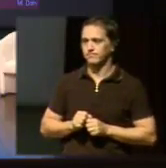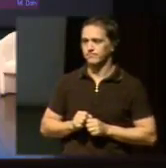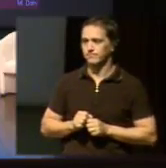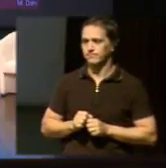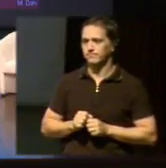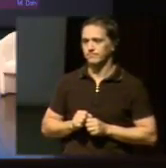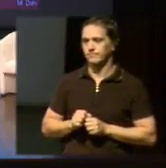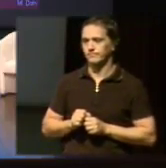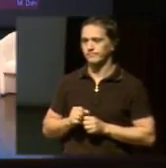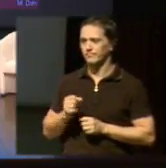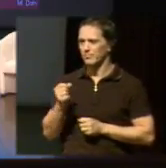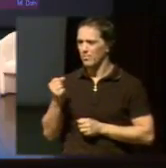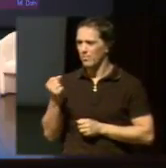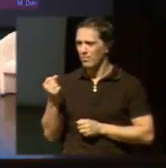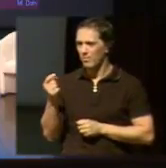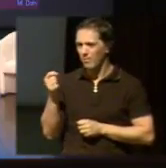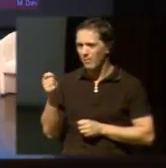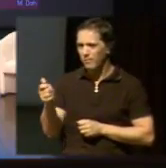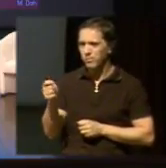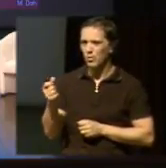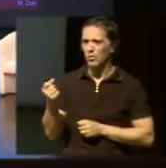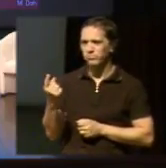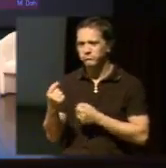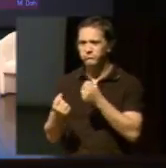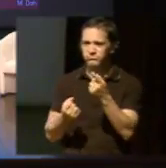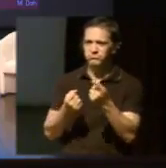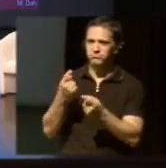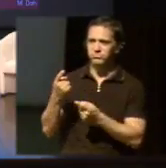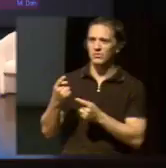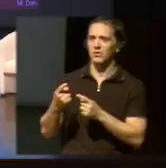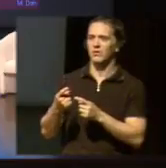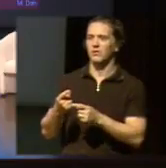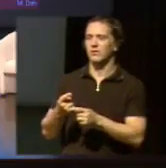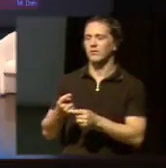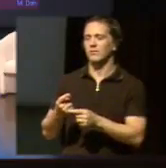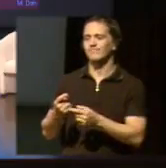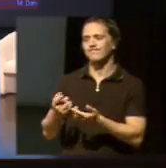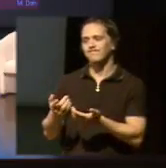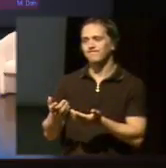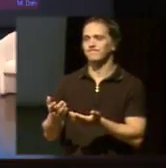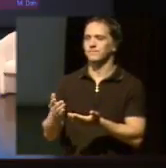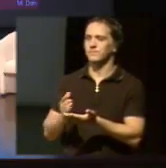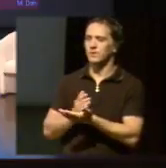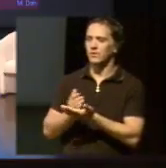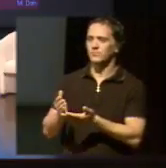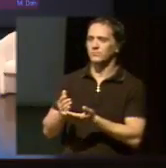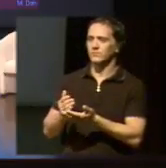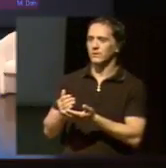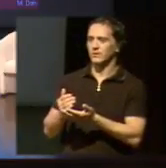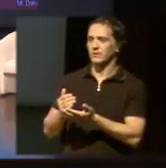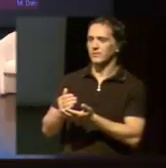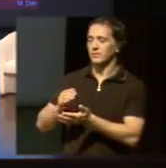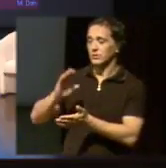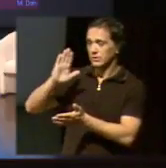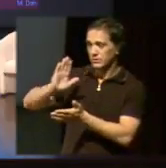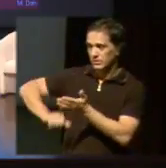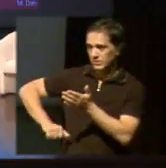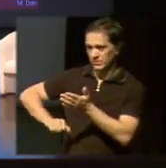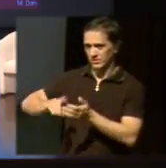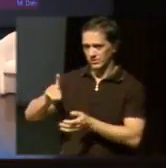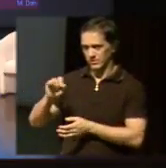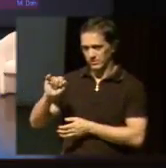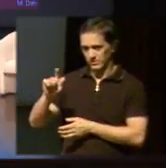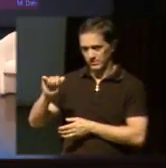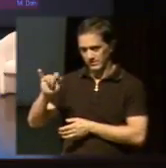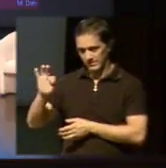Poucos vão continuar a sua educação se ficarem fora do mundo digital. Existem